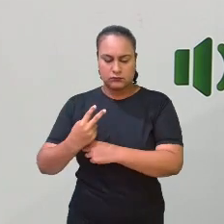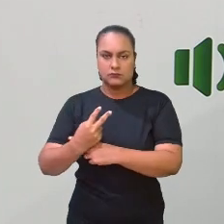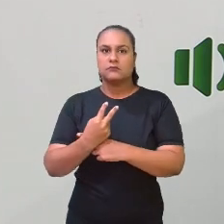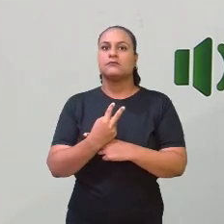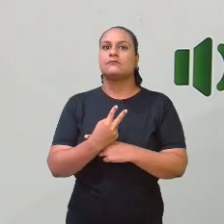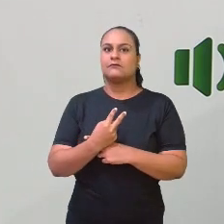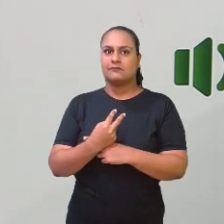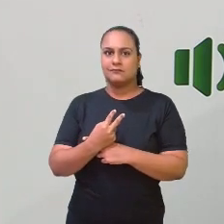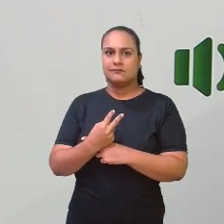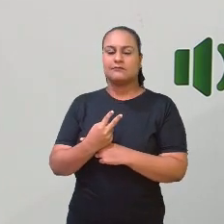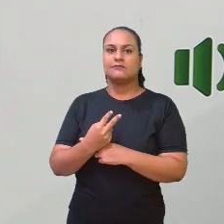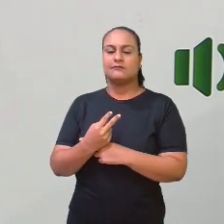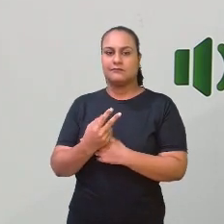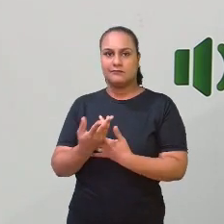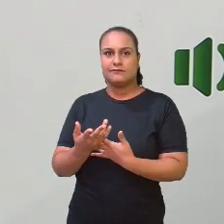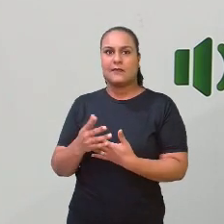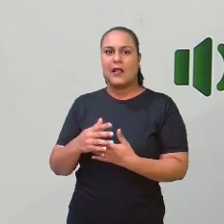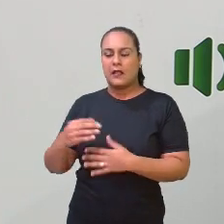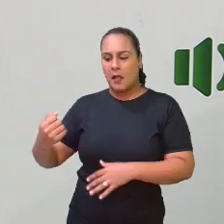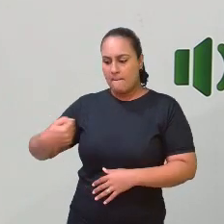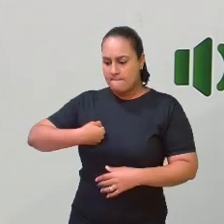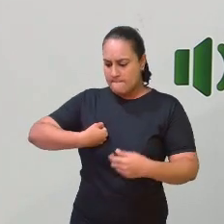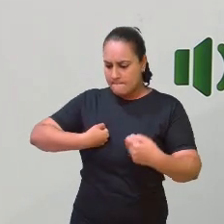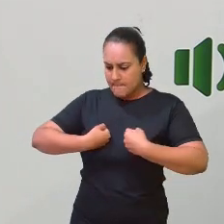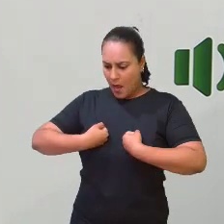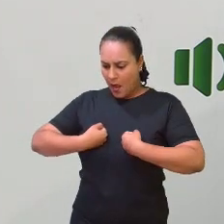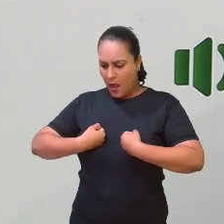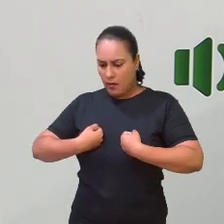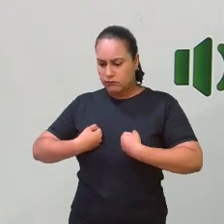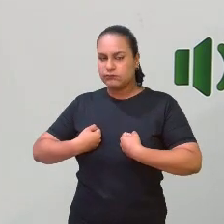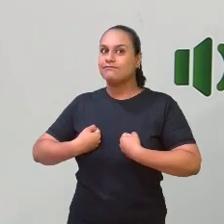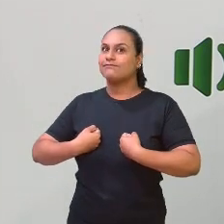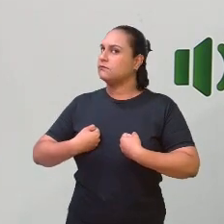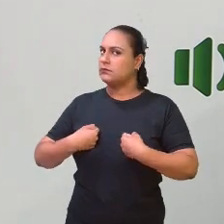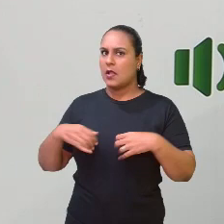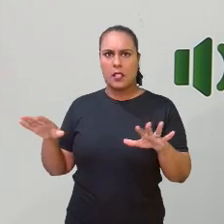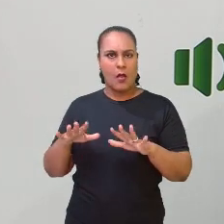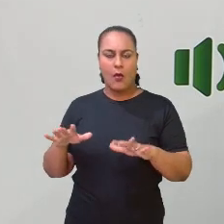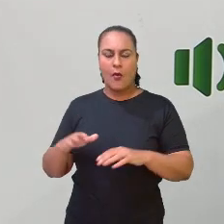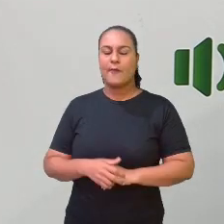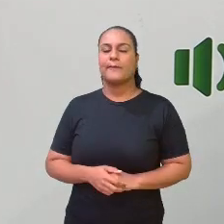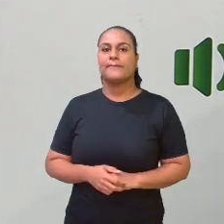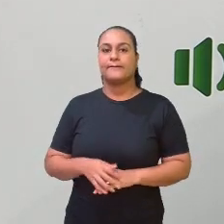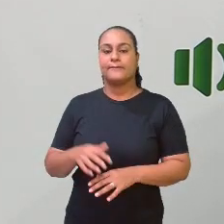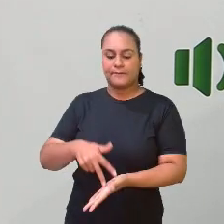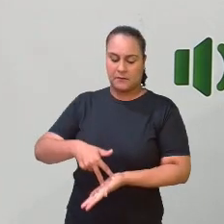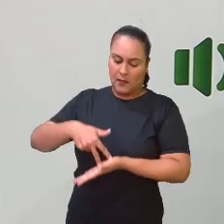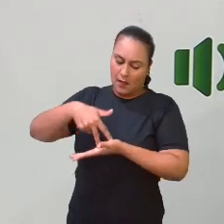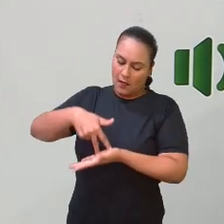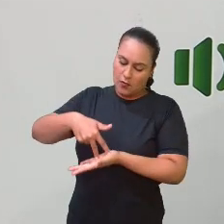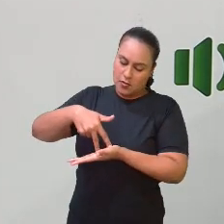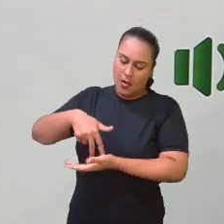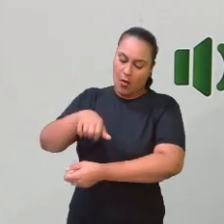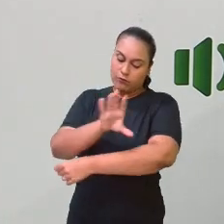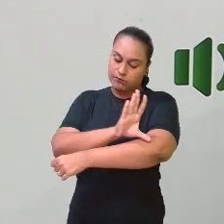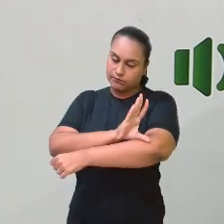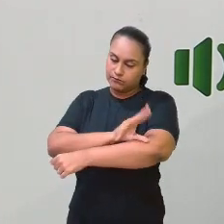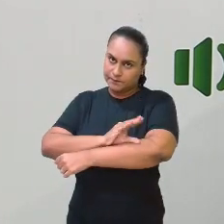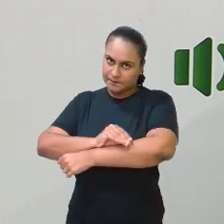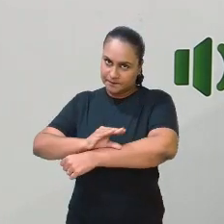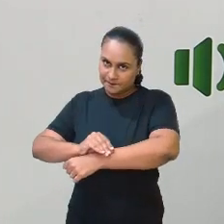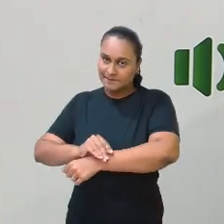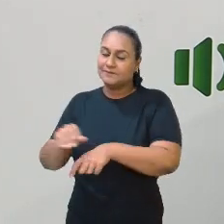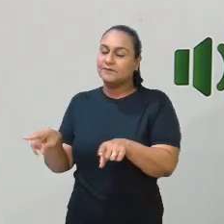que poucas coisas cheguem nos teus órgãos, tá? Sustentar os músculos, claro, a gente